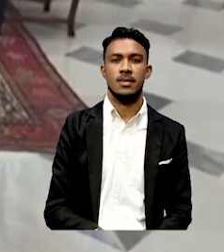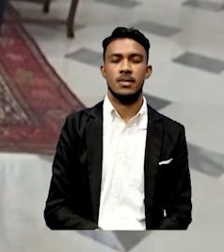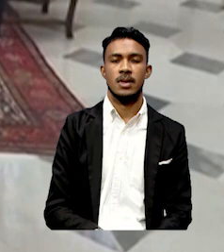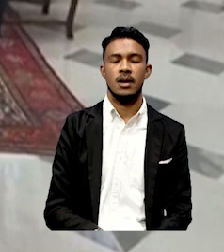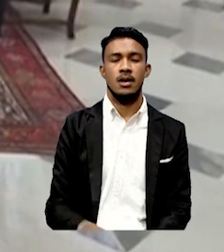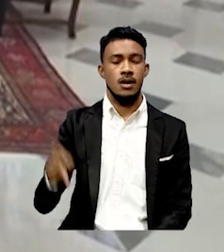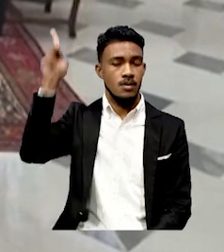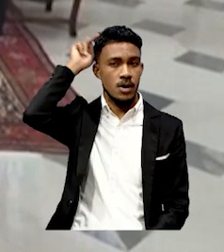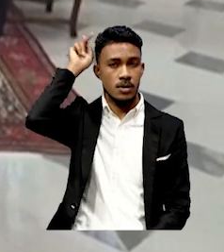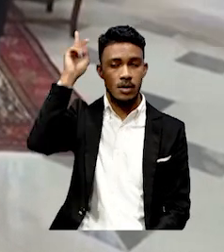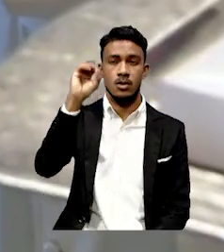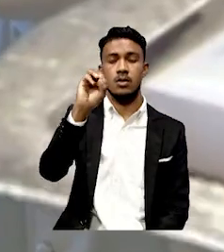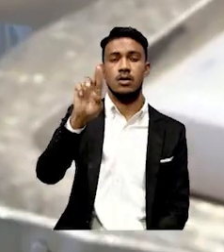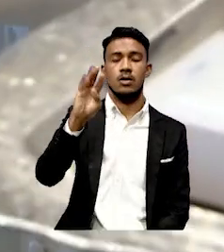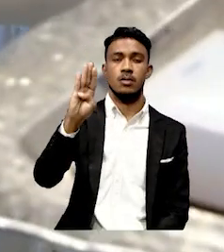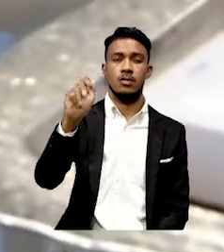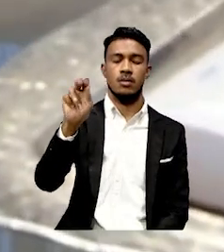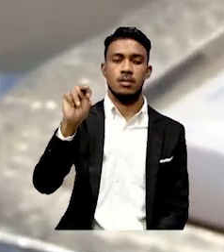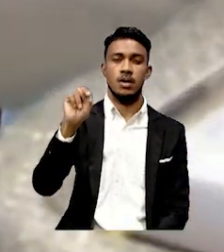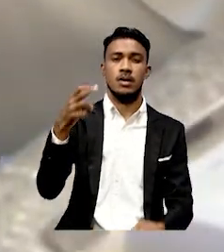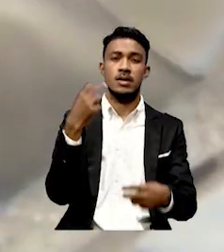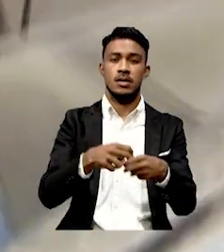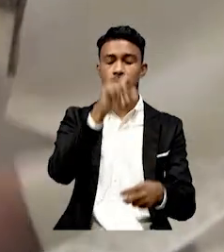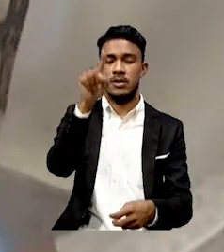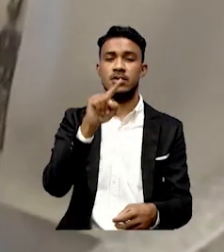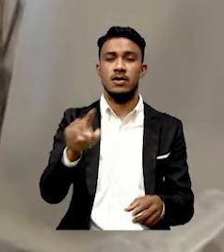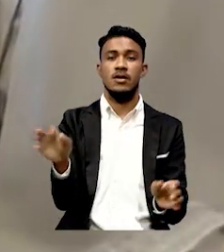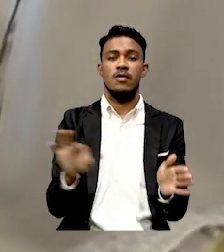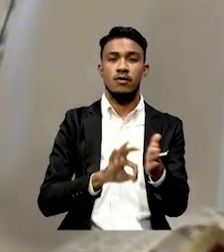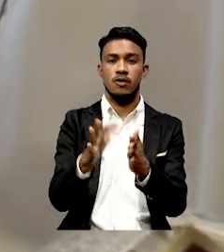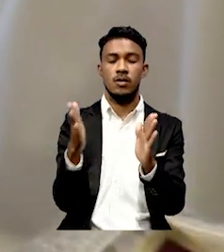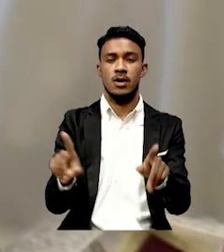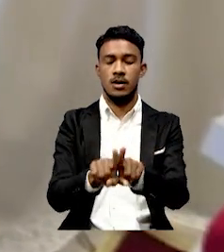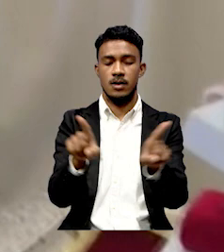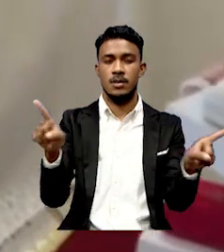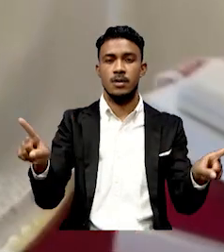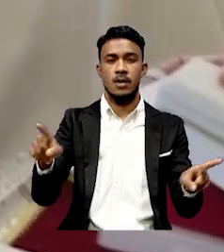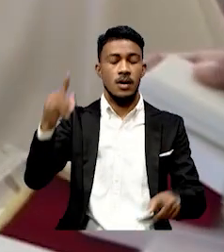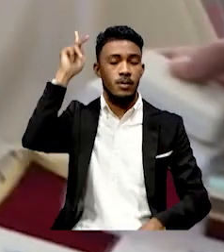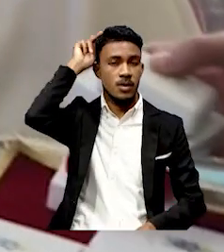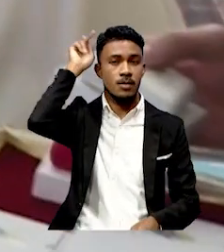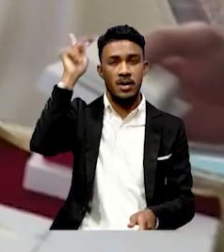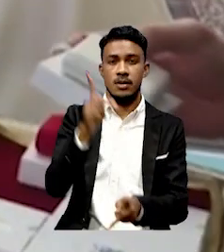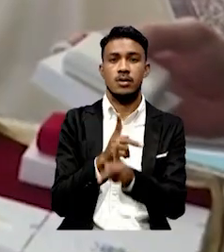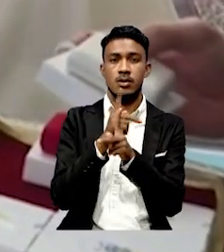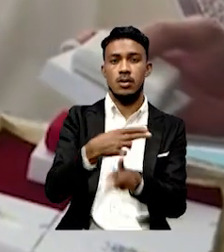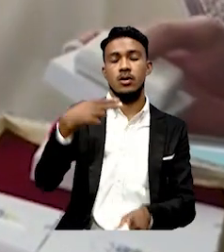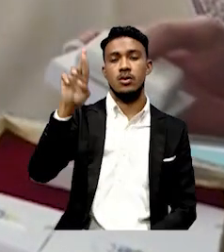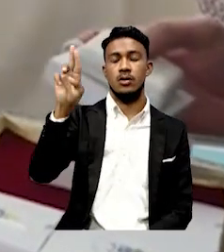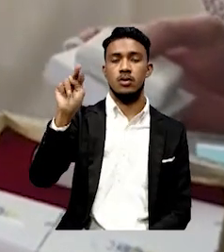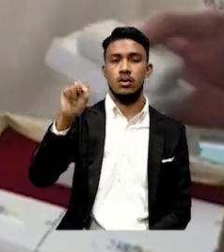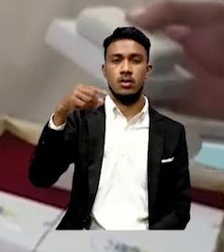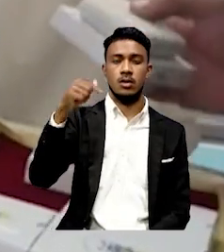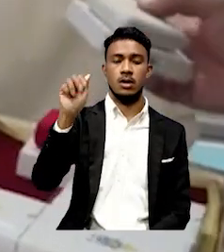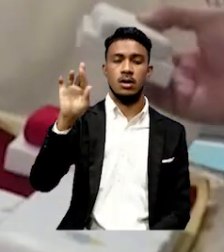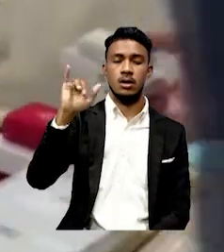Papa Orbán questiona na Fátima quando o refugiado de forma nebe diferente, mas o Papa sempre defende o acto Hungária nebe hala o